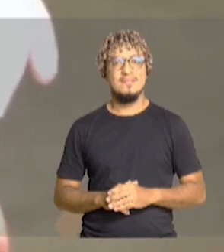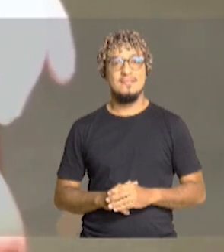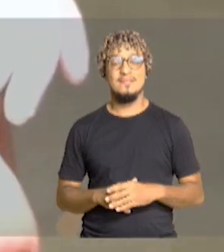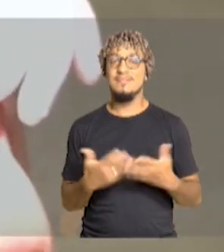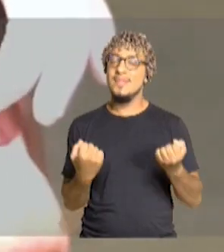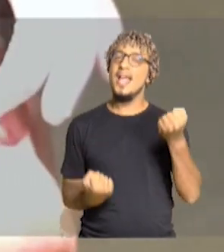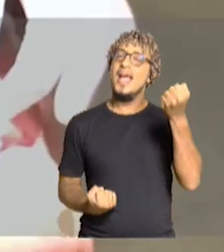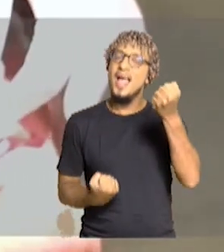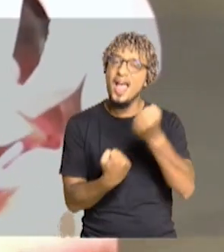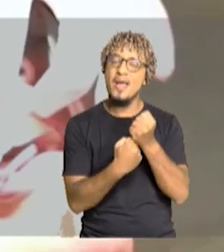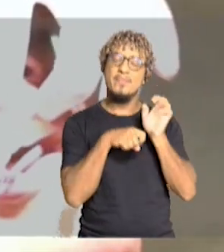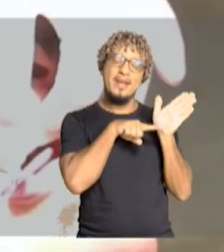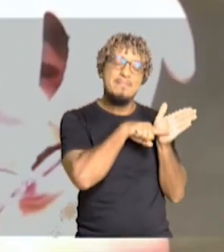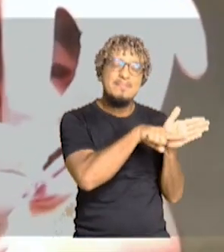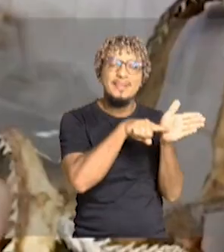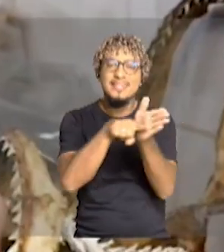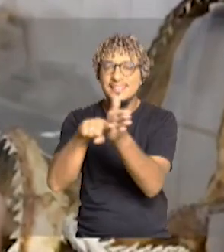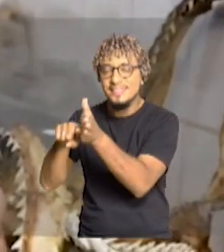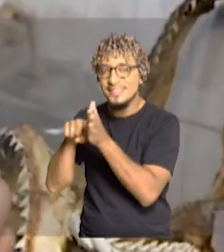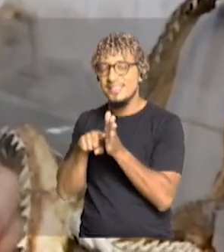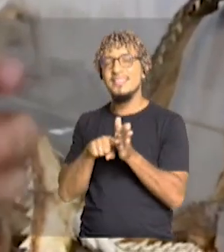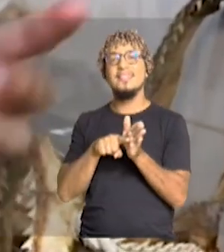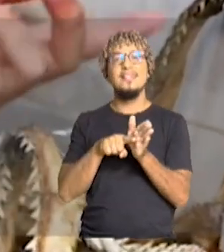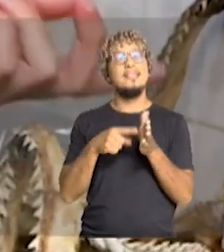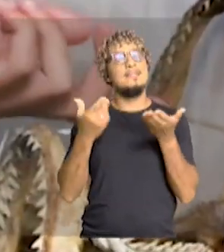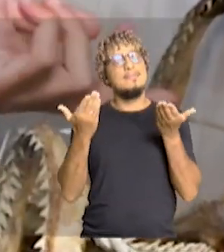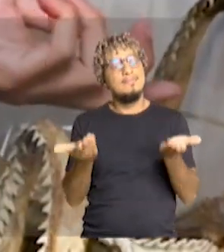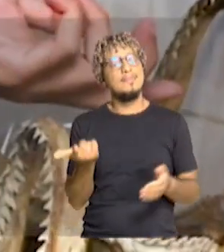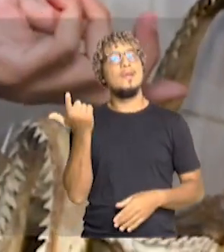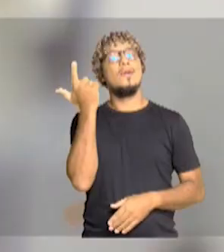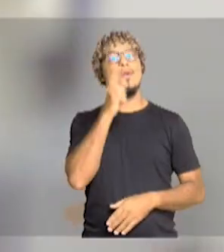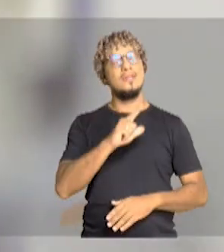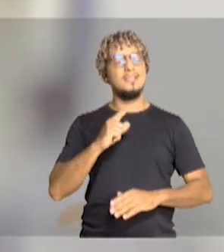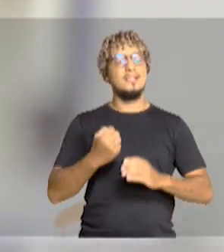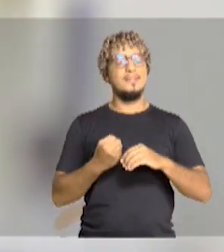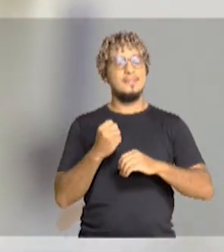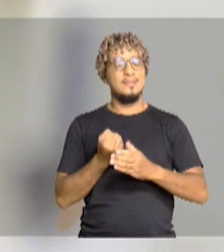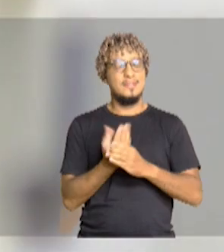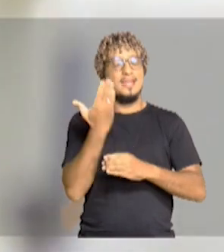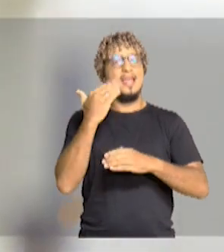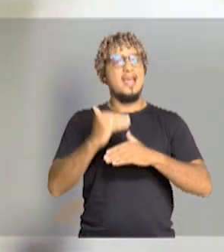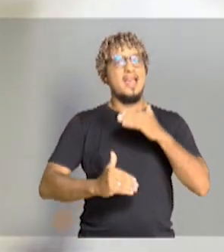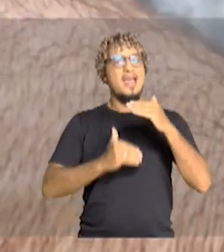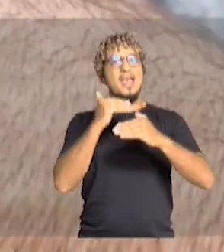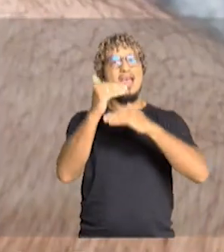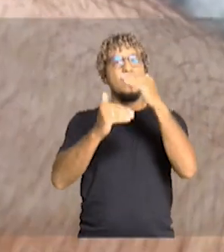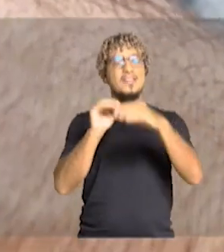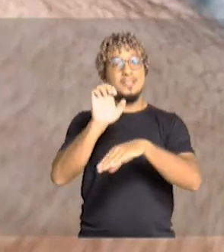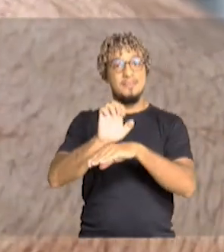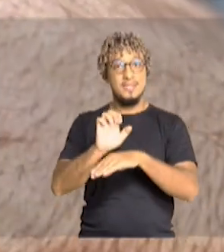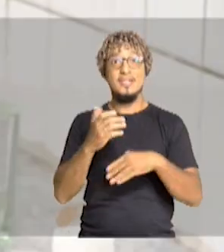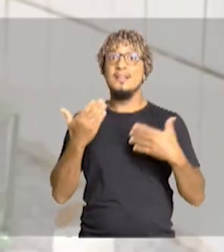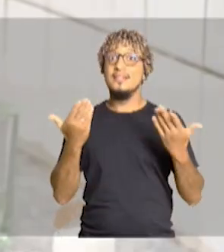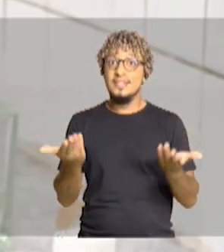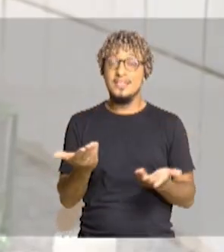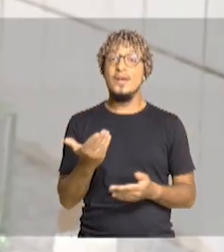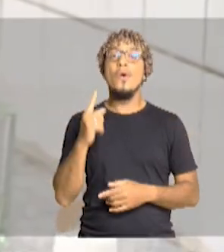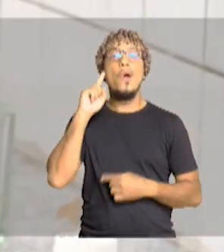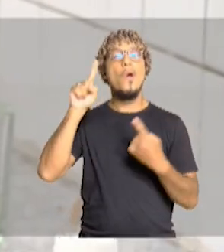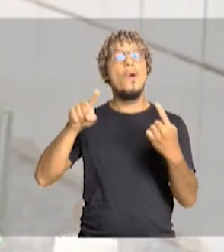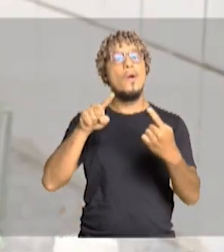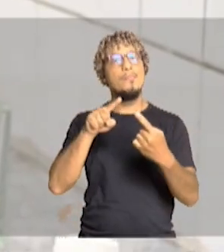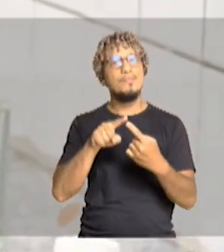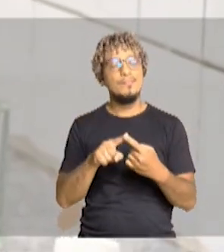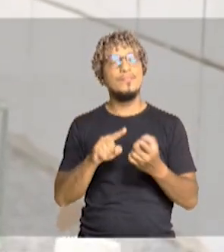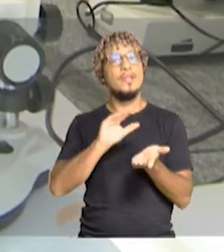apoiar a pesquisa científica E deste modo criar avanços para o estado Esses são alguns dos